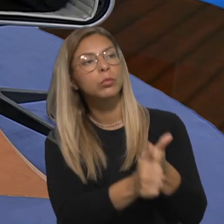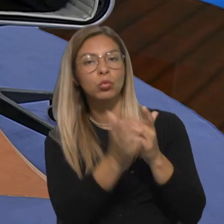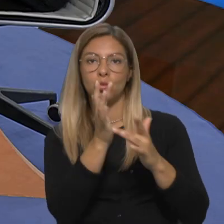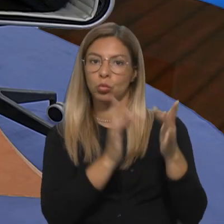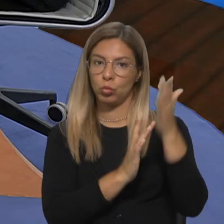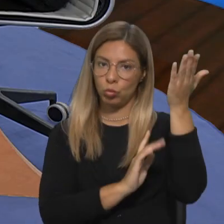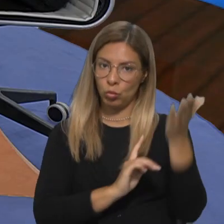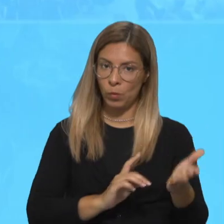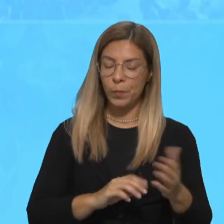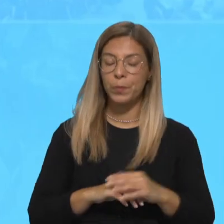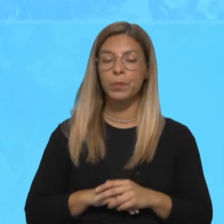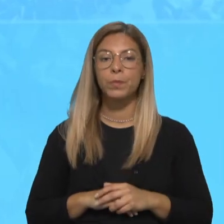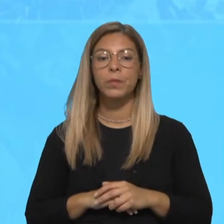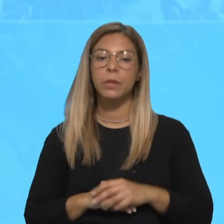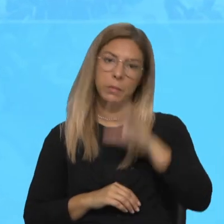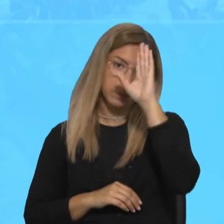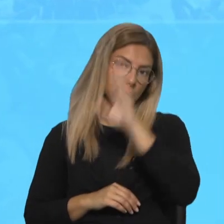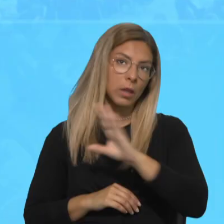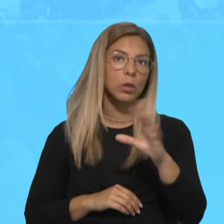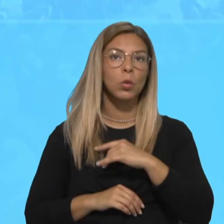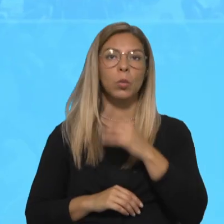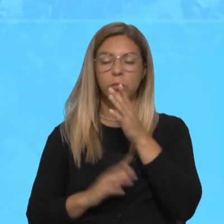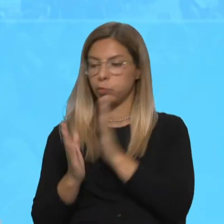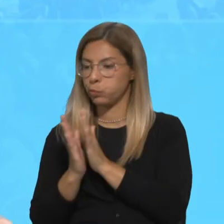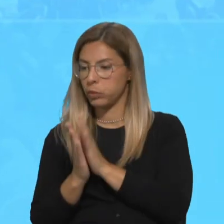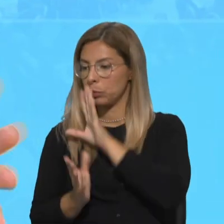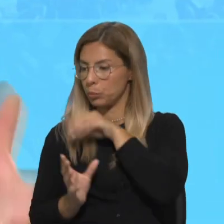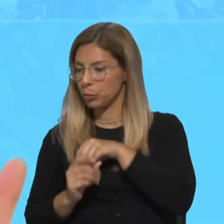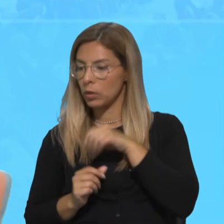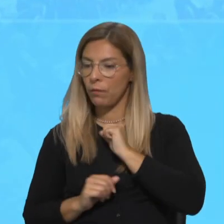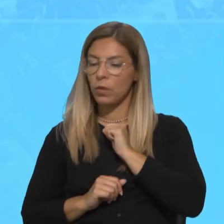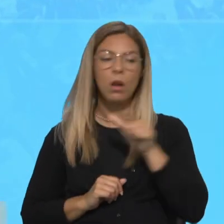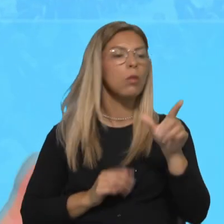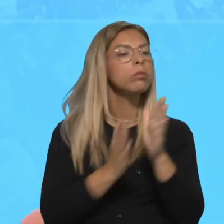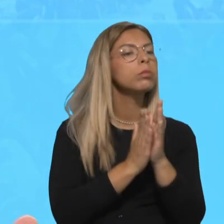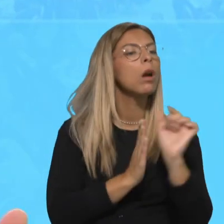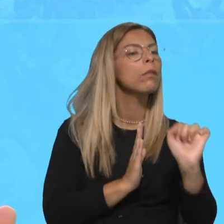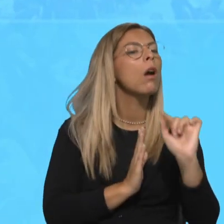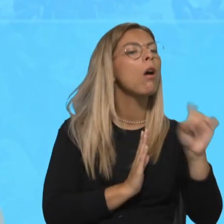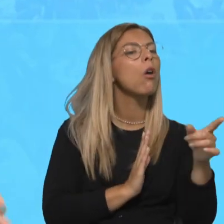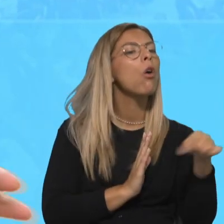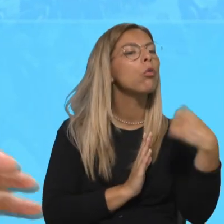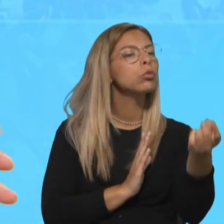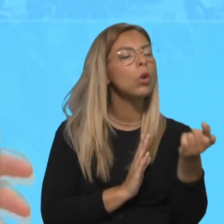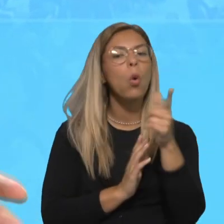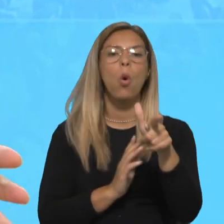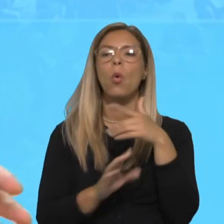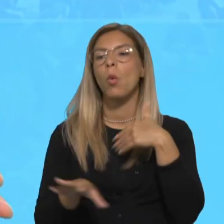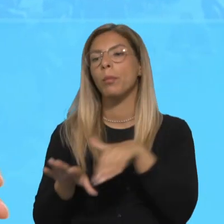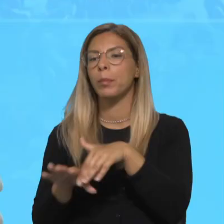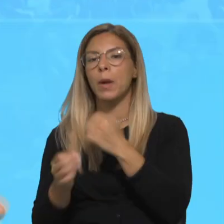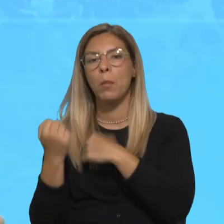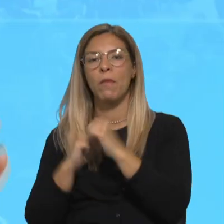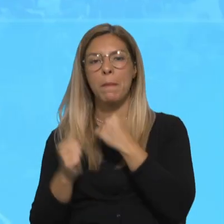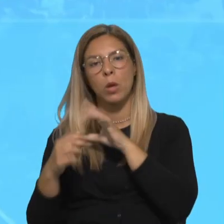dizer que, sabemos muitas vezes, eu pertenço a esta paróquia, eu pertenço a esta diocese, e ouvimos também, eu pertenço a este movimento. Isso, de alguma